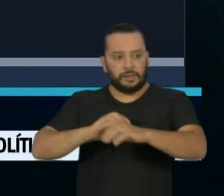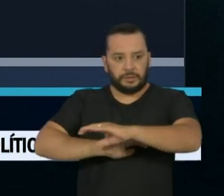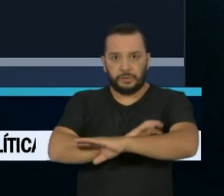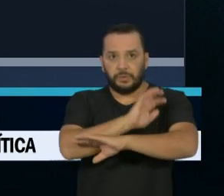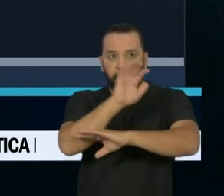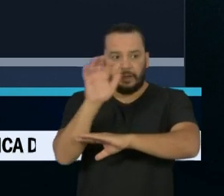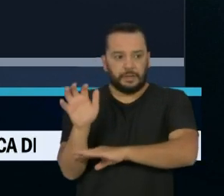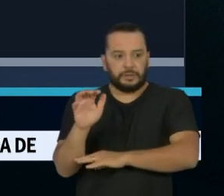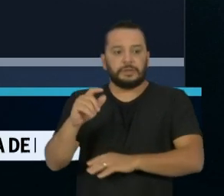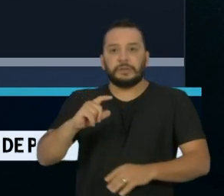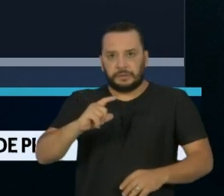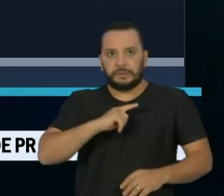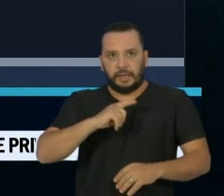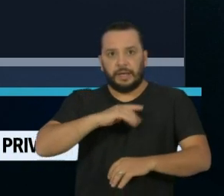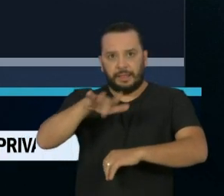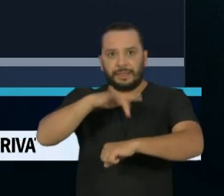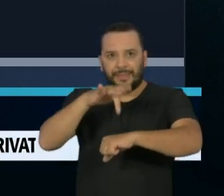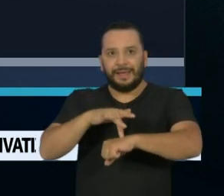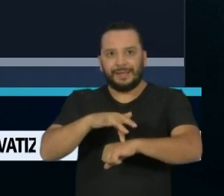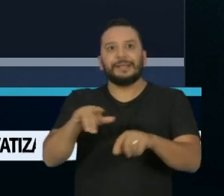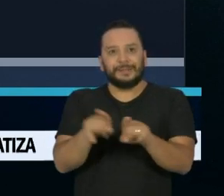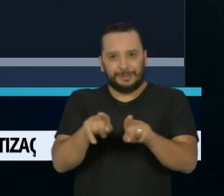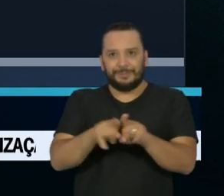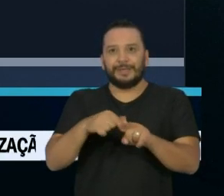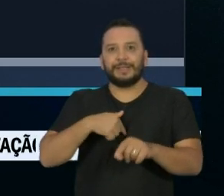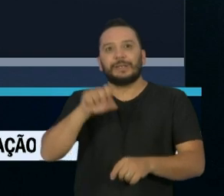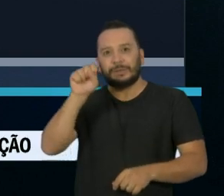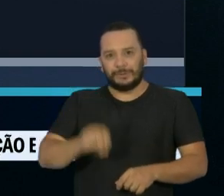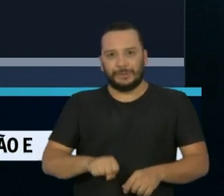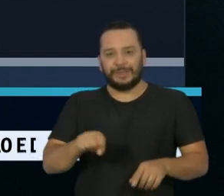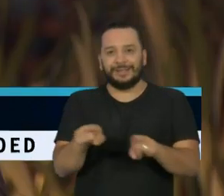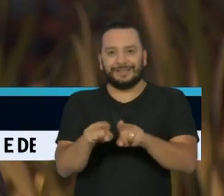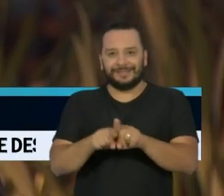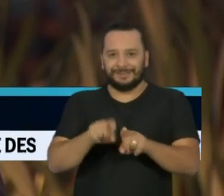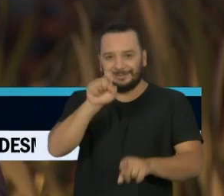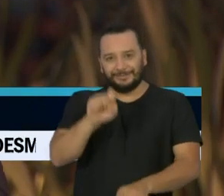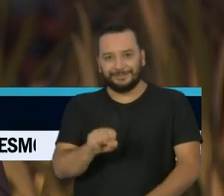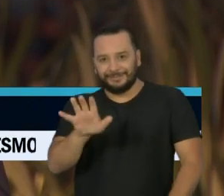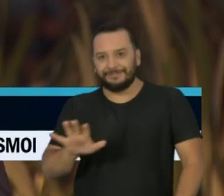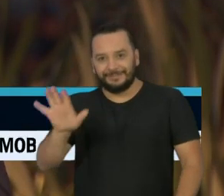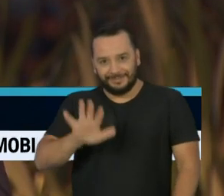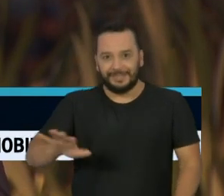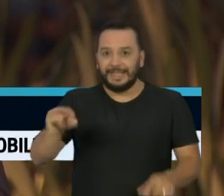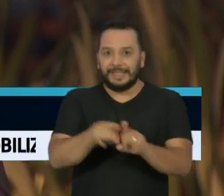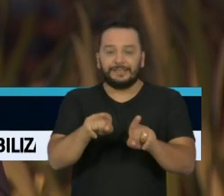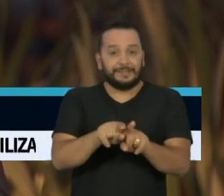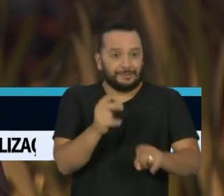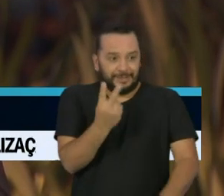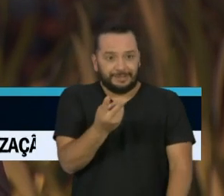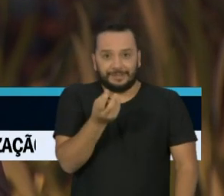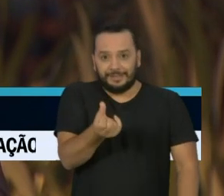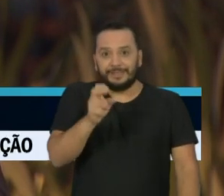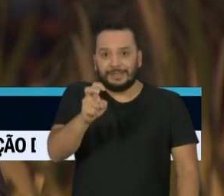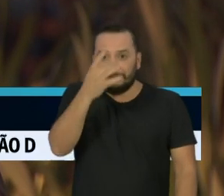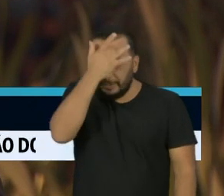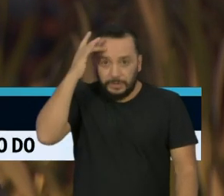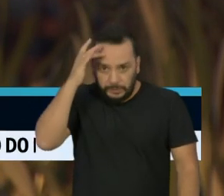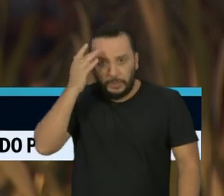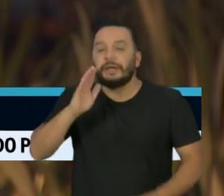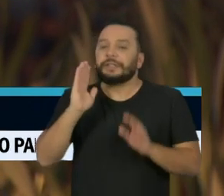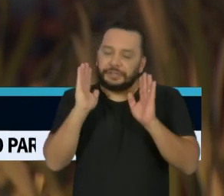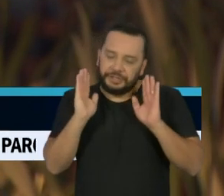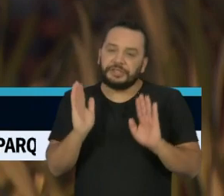maior incidência seguida pelas regiões sul e sudeste a 265 pessoas já morreram